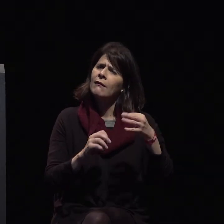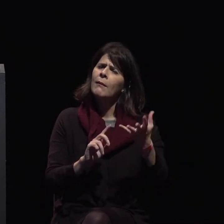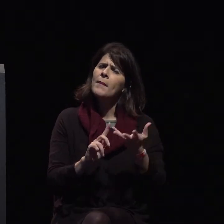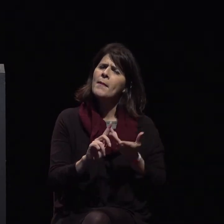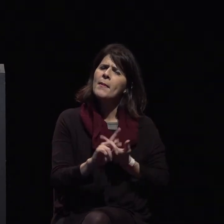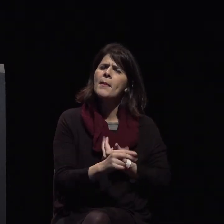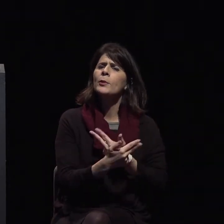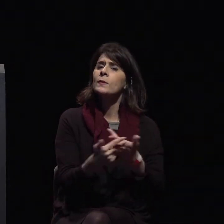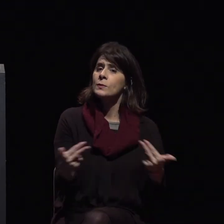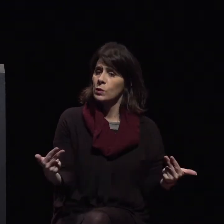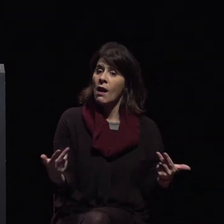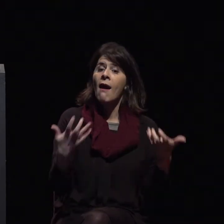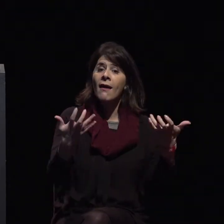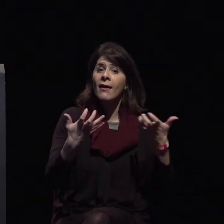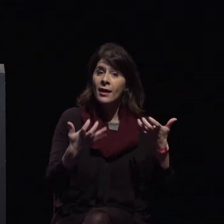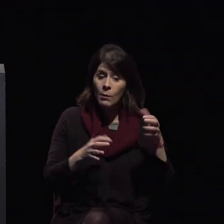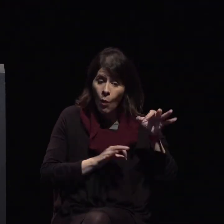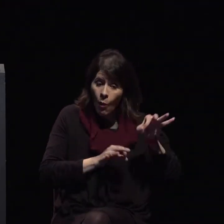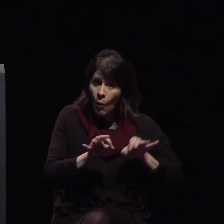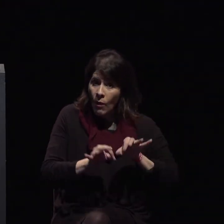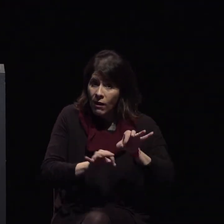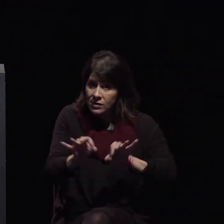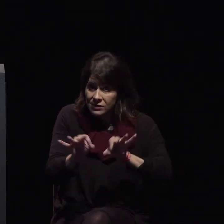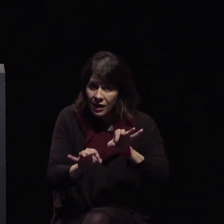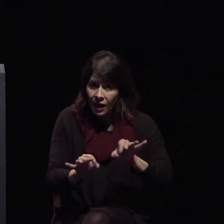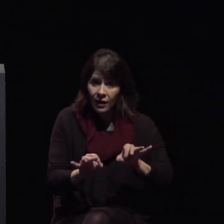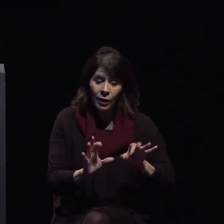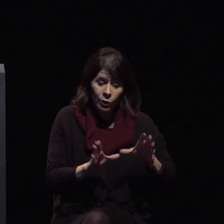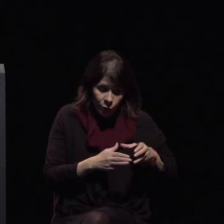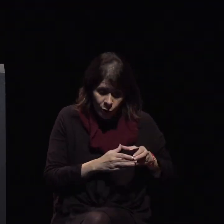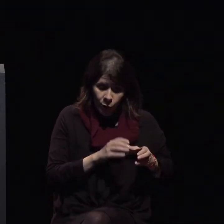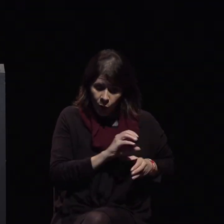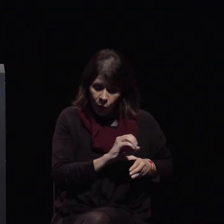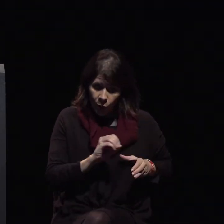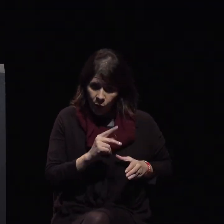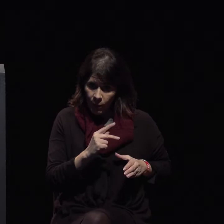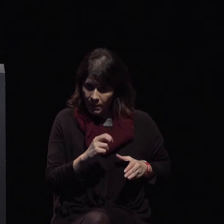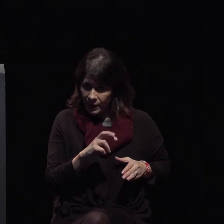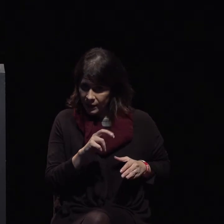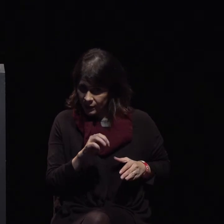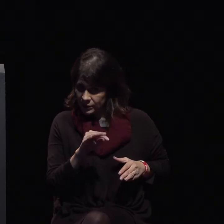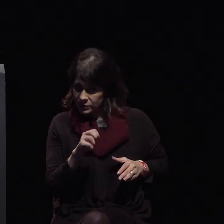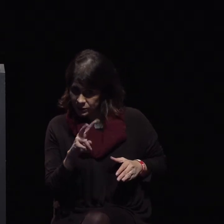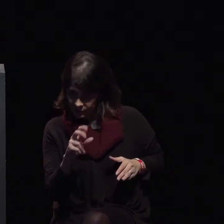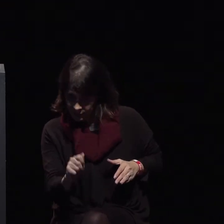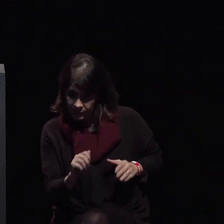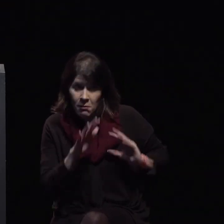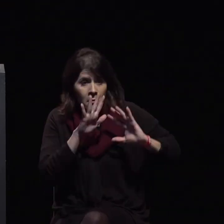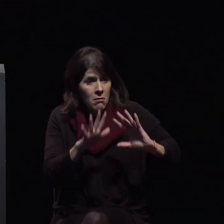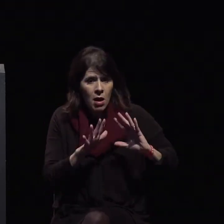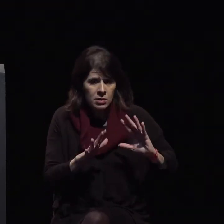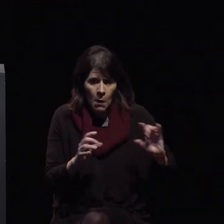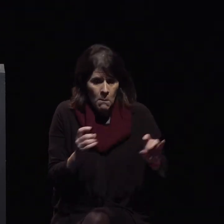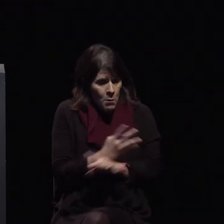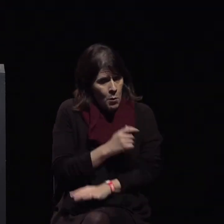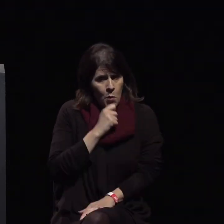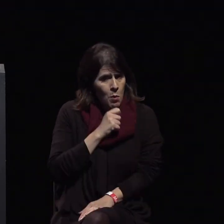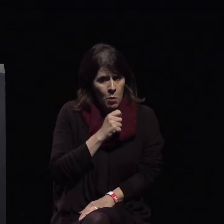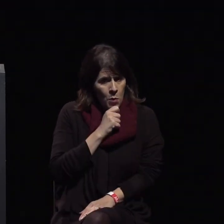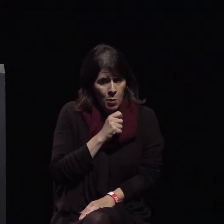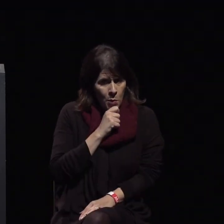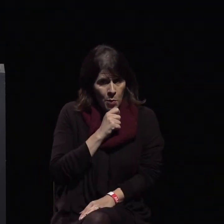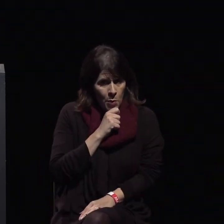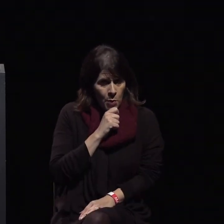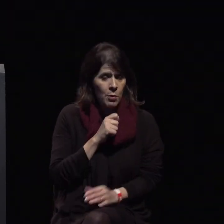E aí a gente quer montar uma cooperativa. Só que ela ainda não existe e o lugar ainda não tem,